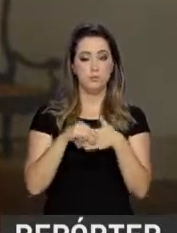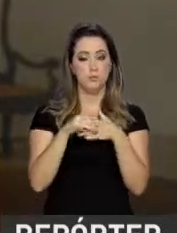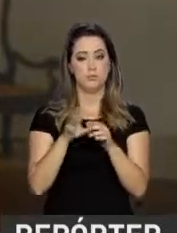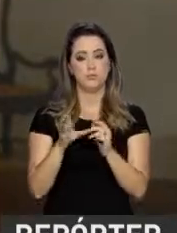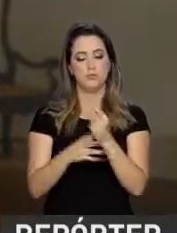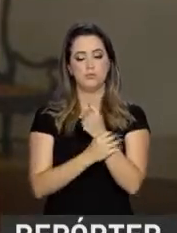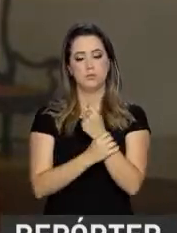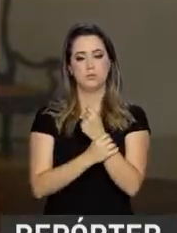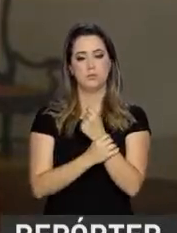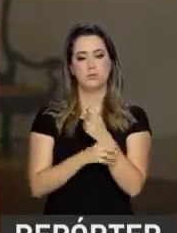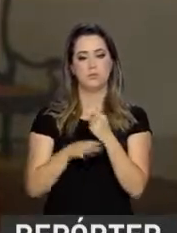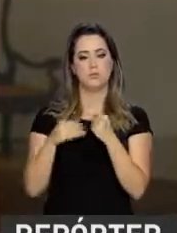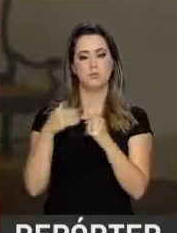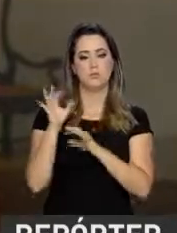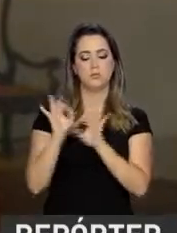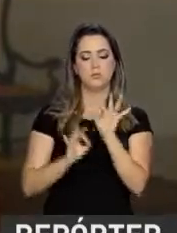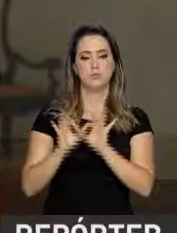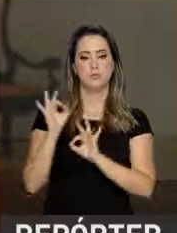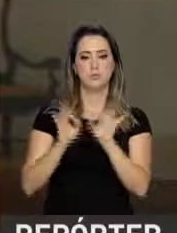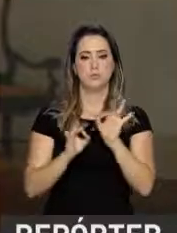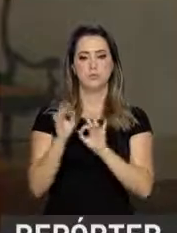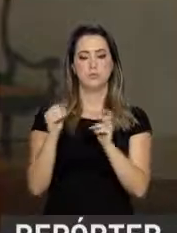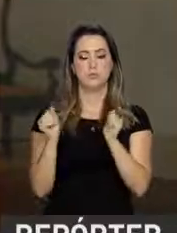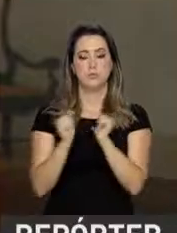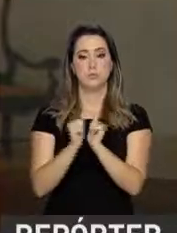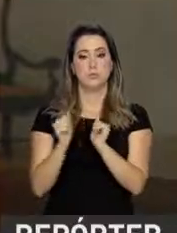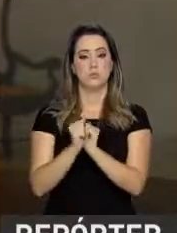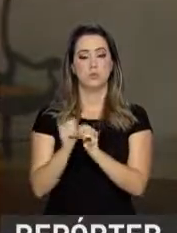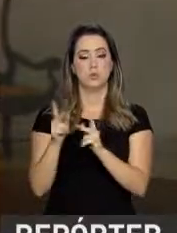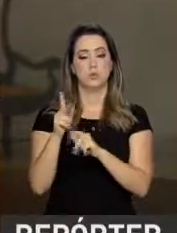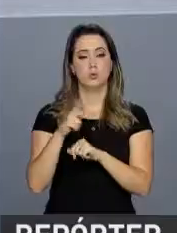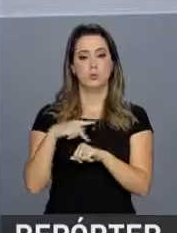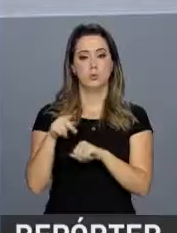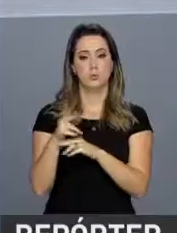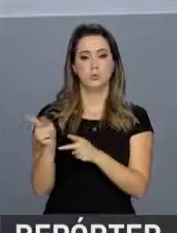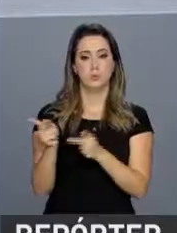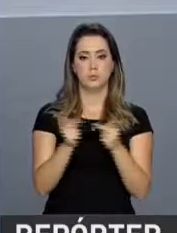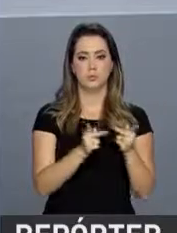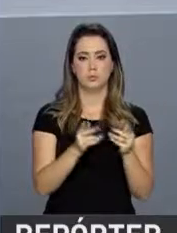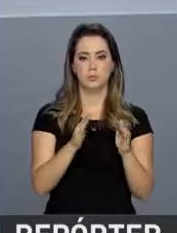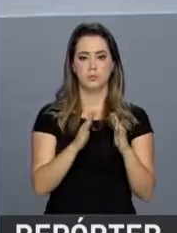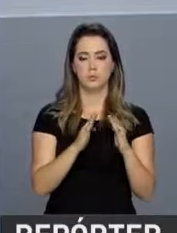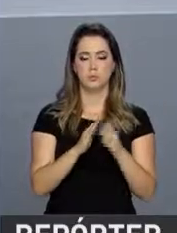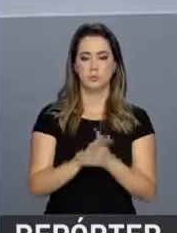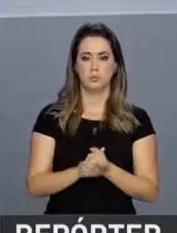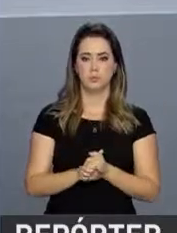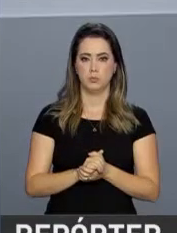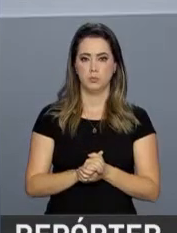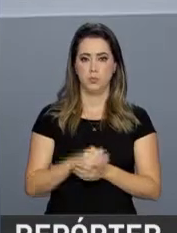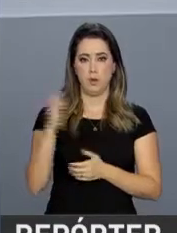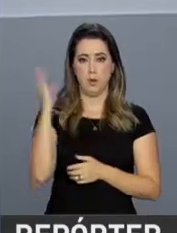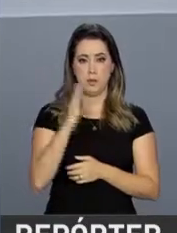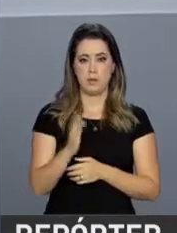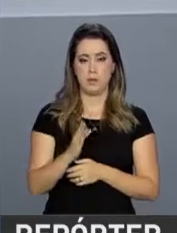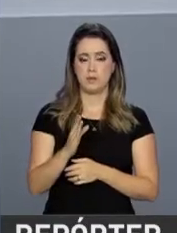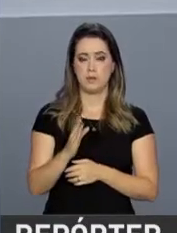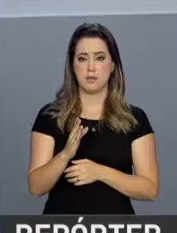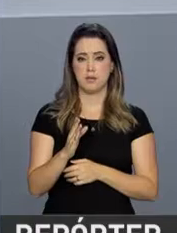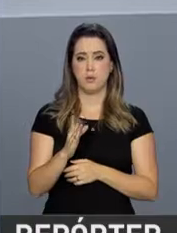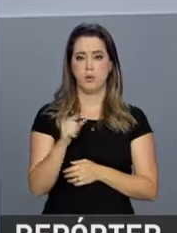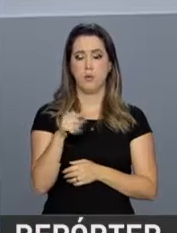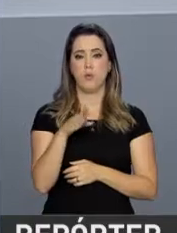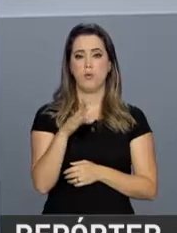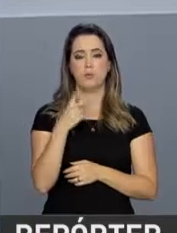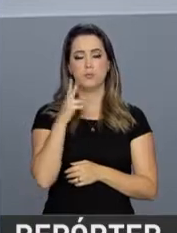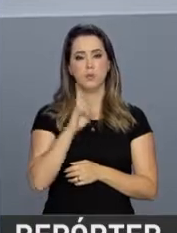de segurança, de controle, com os dos países vizinhos. O Brasil vai recorrer à Organização